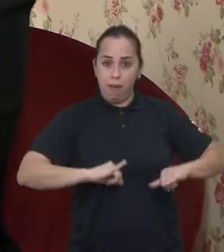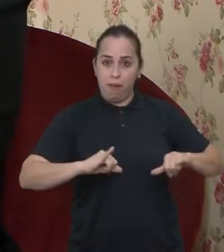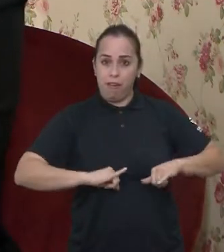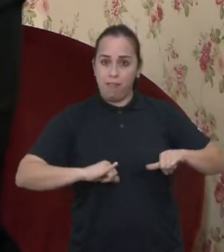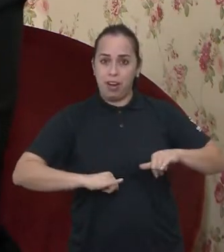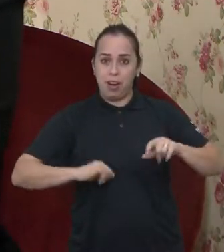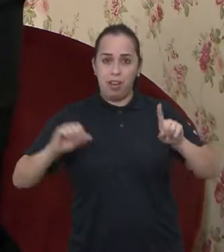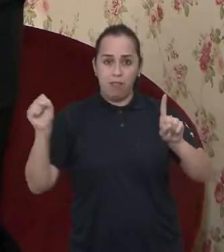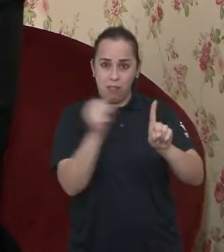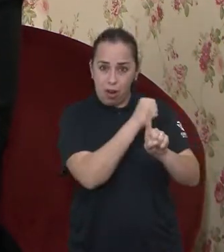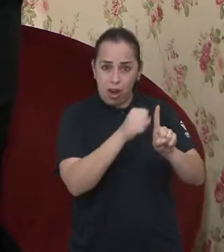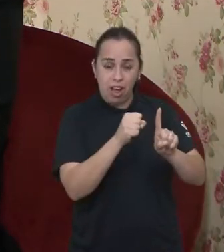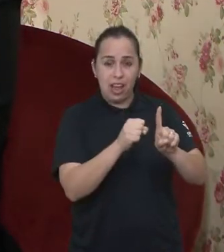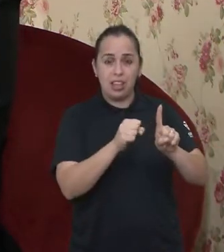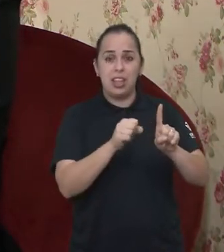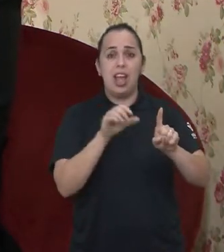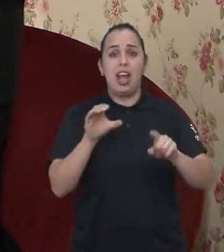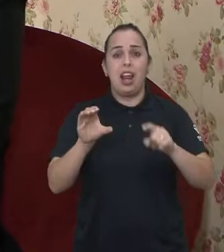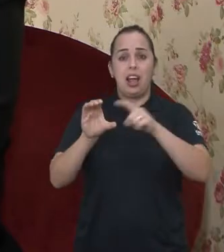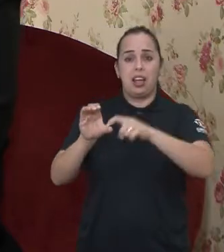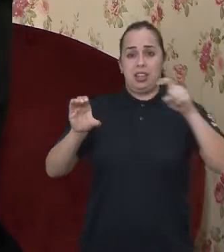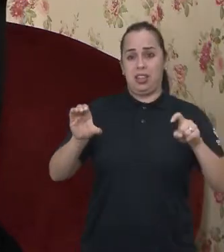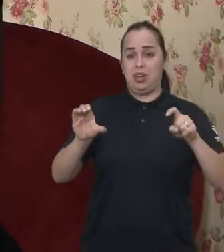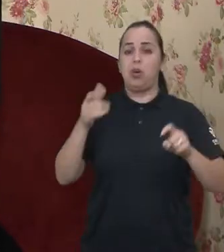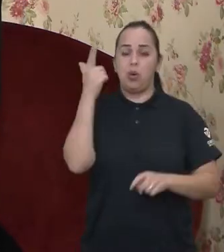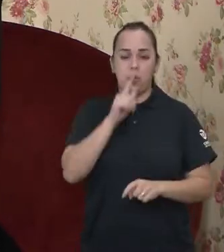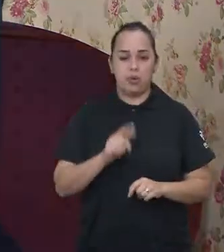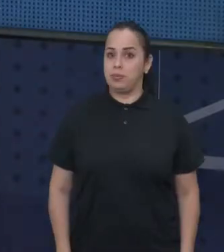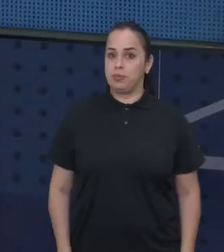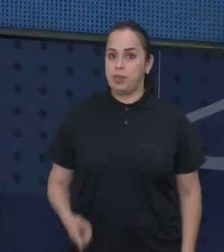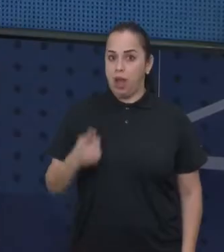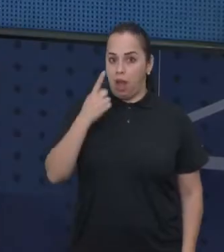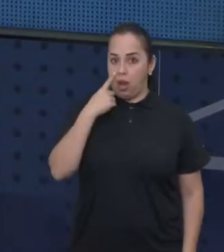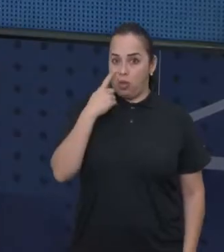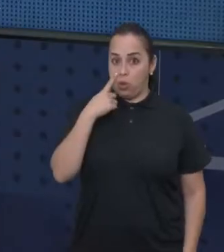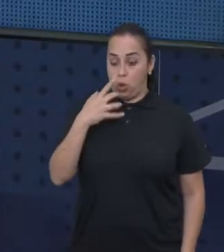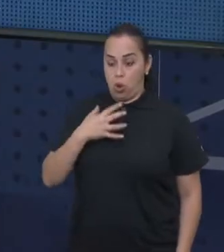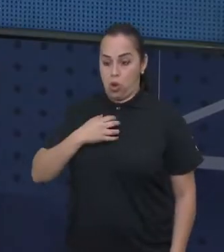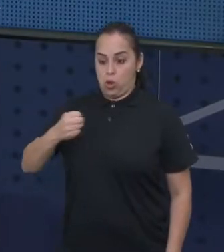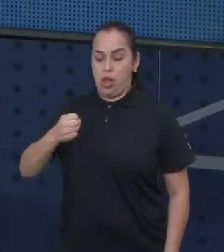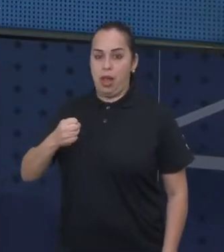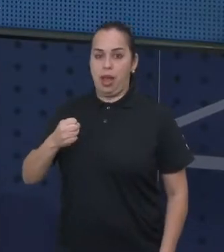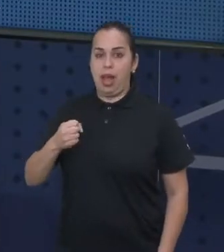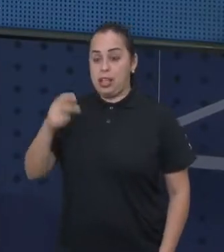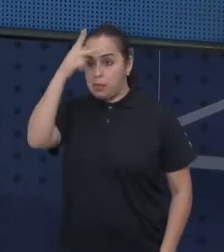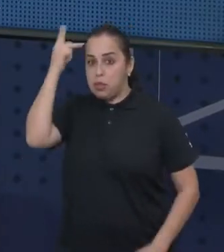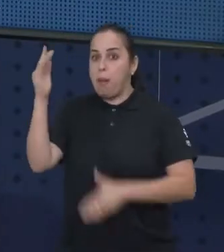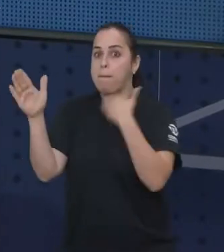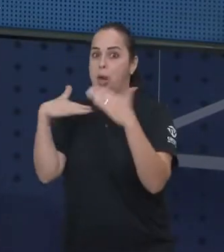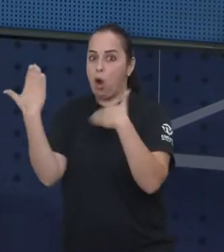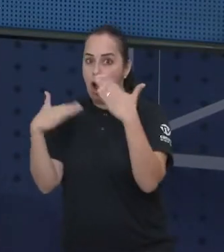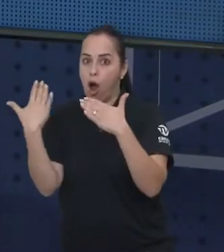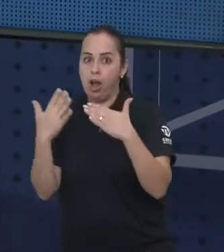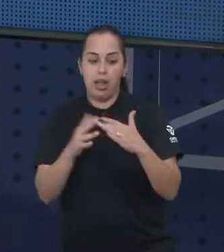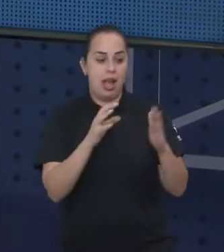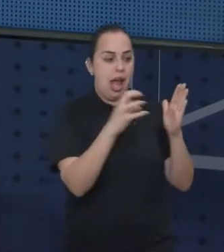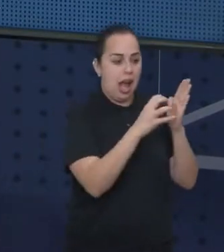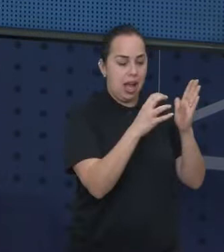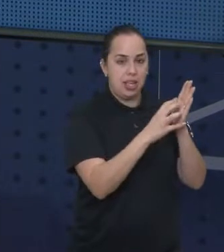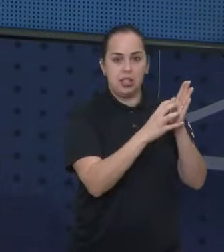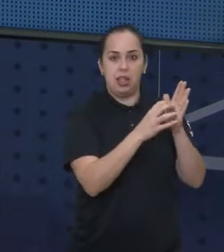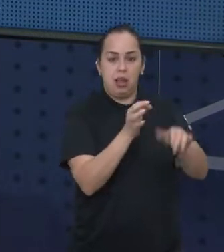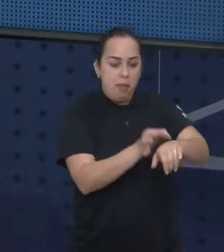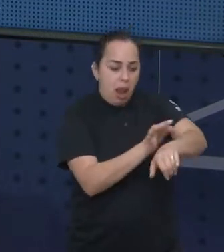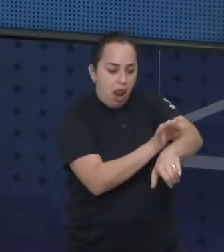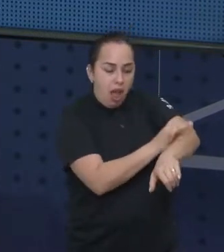vítimas de violência consiga sair desse estágio Olha o suicídio mata mais do que HIV